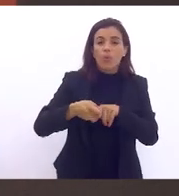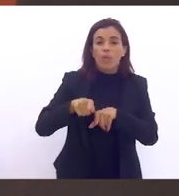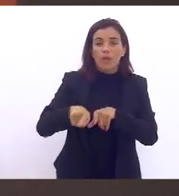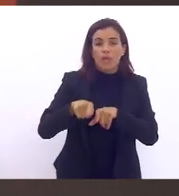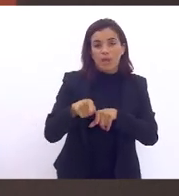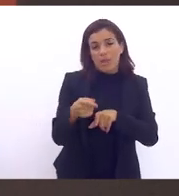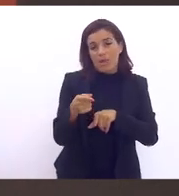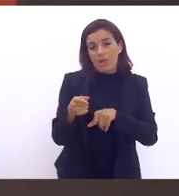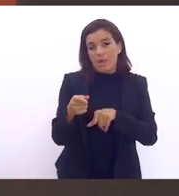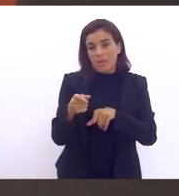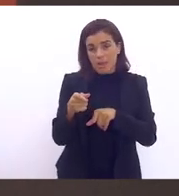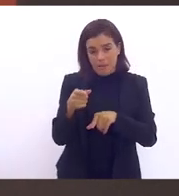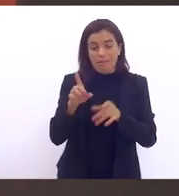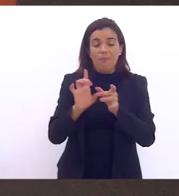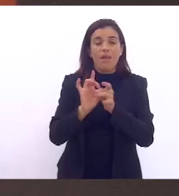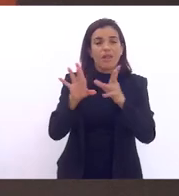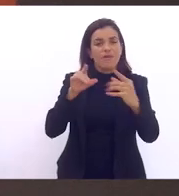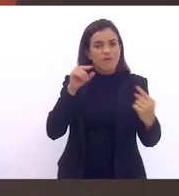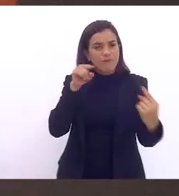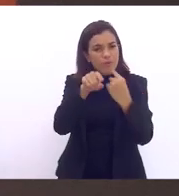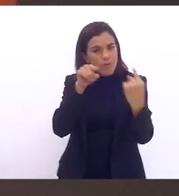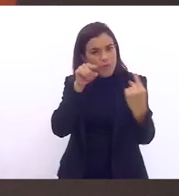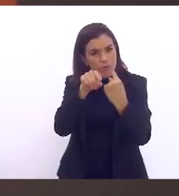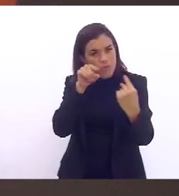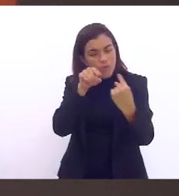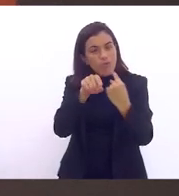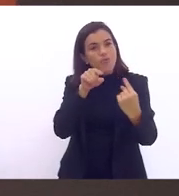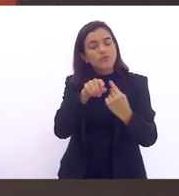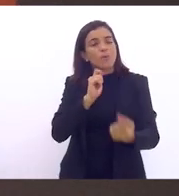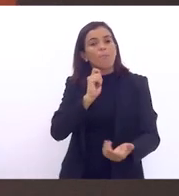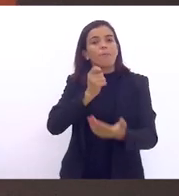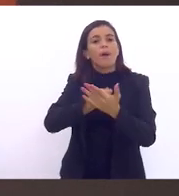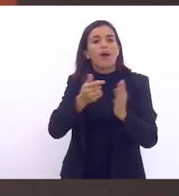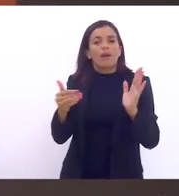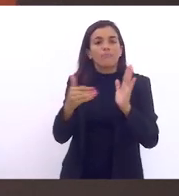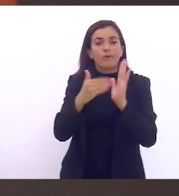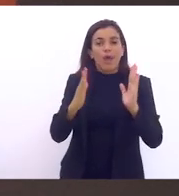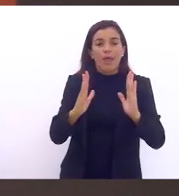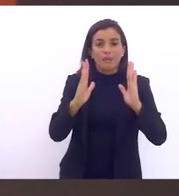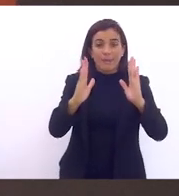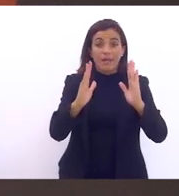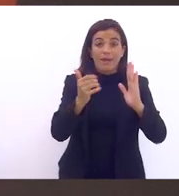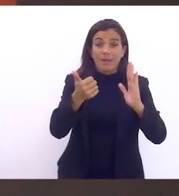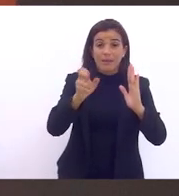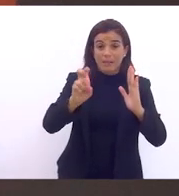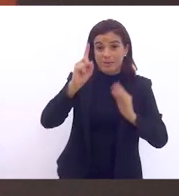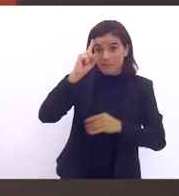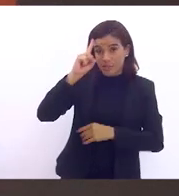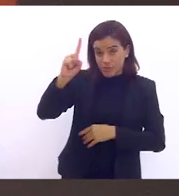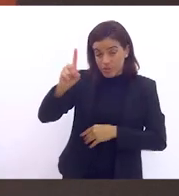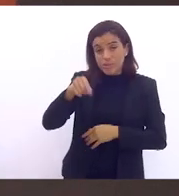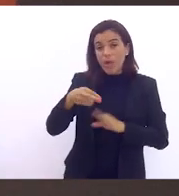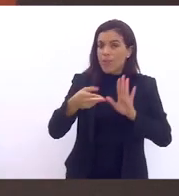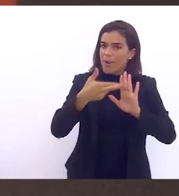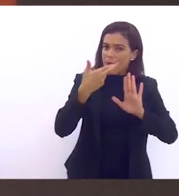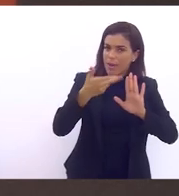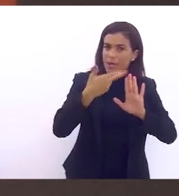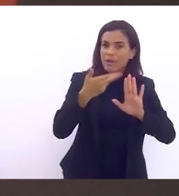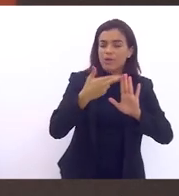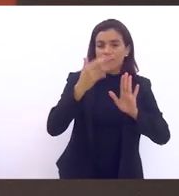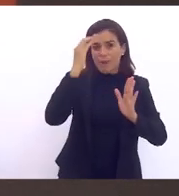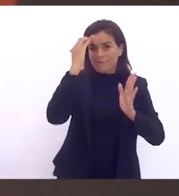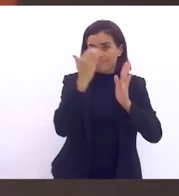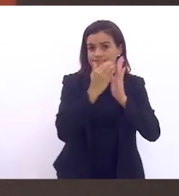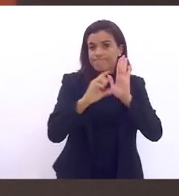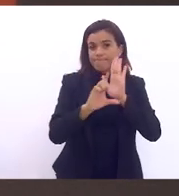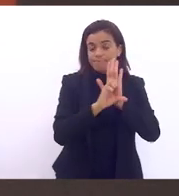passagem do free Flow ela seria ela teria que ser paga em até 15 dias então isso é isso é uma é uma resolução para cumprir a